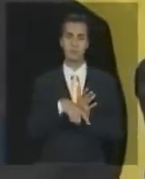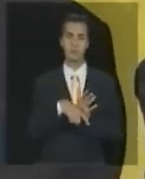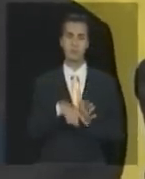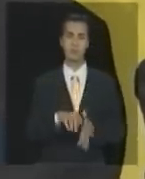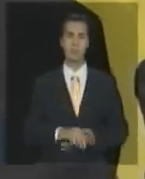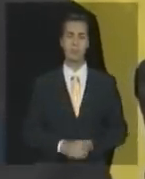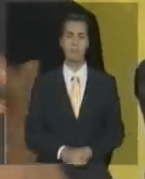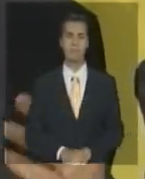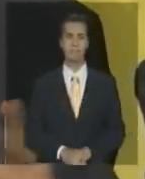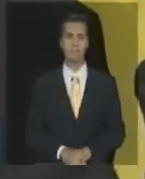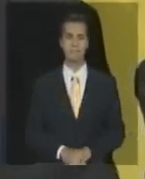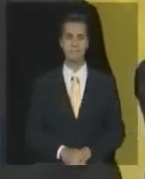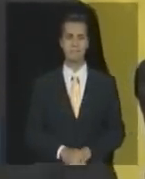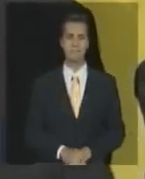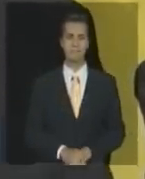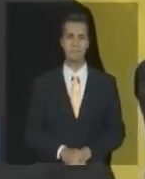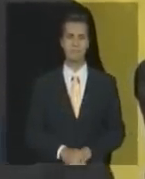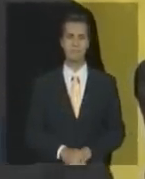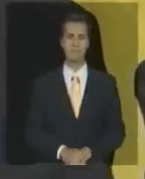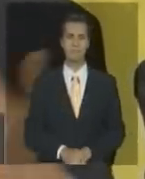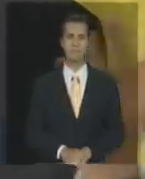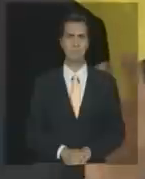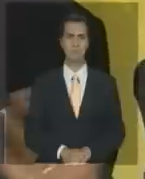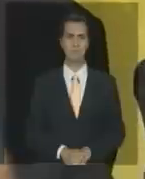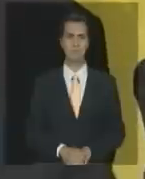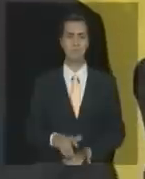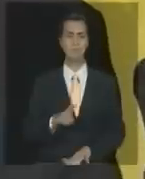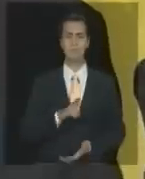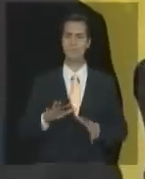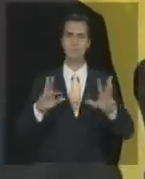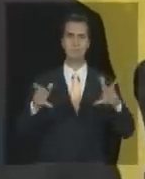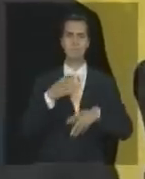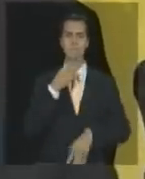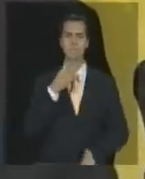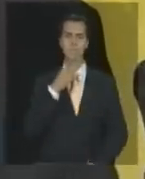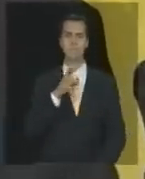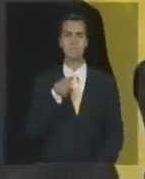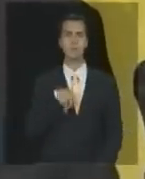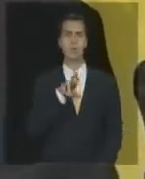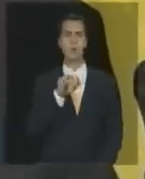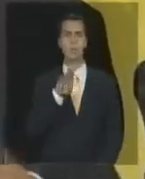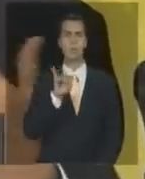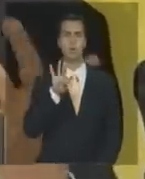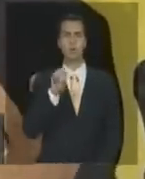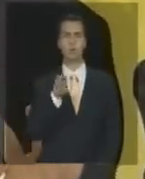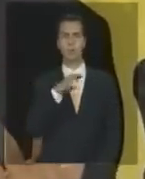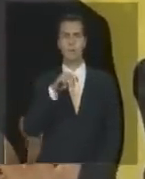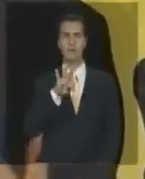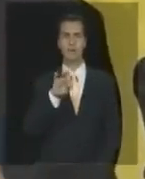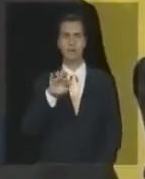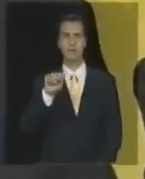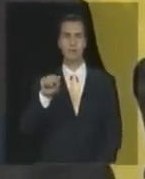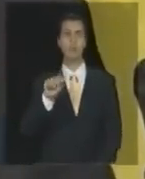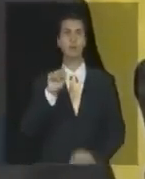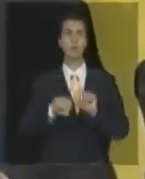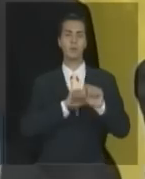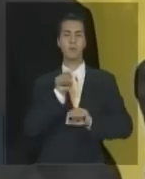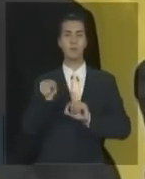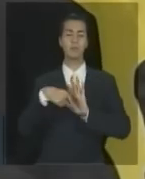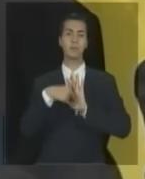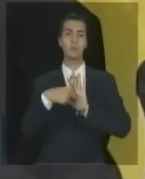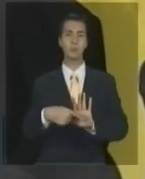feita com um consultor conhecido de todos nós, professor Roberto da Mata, que mostrou que há um